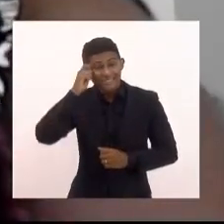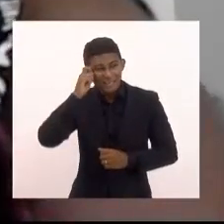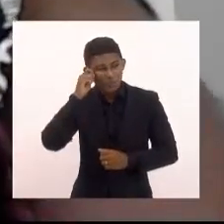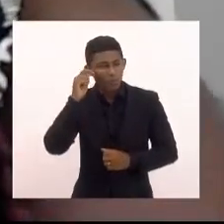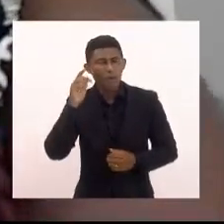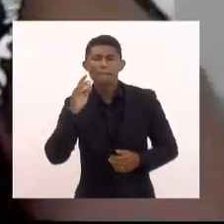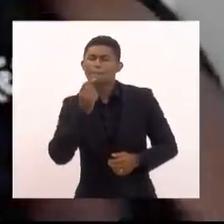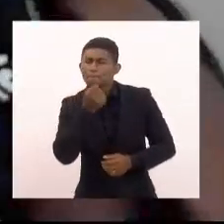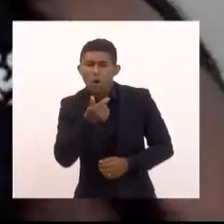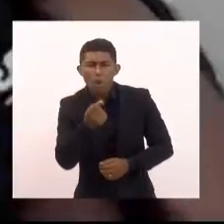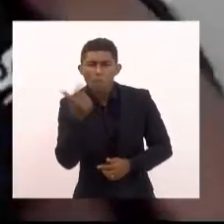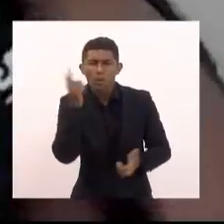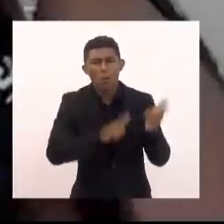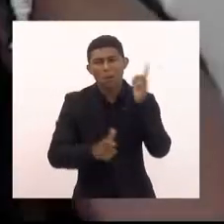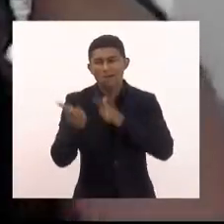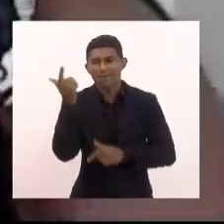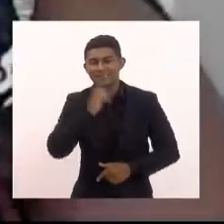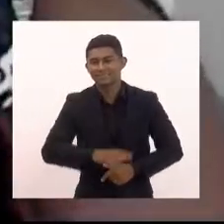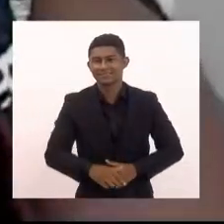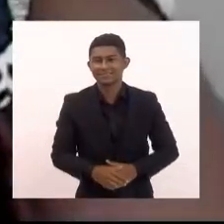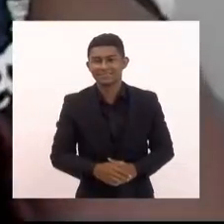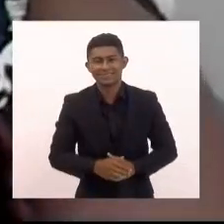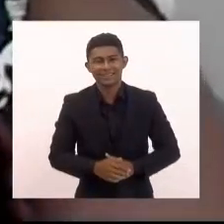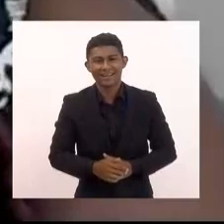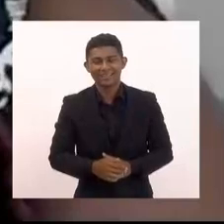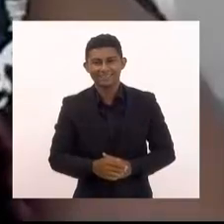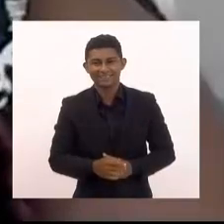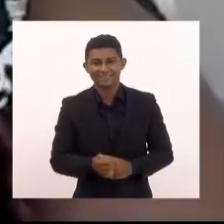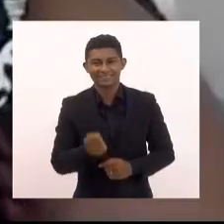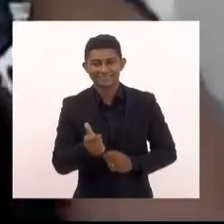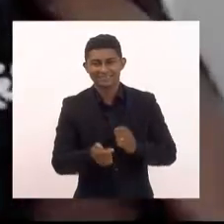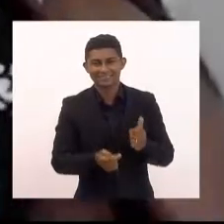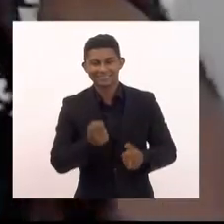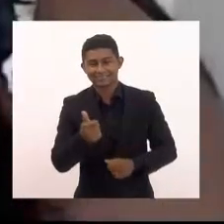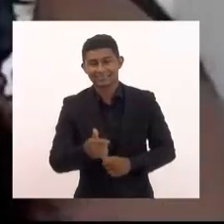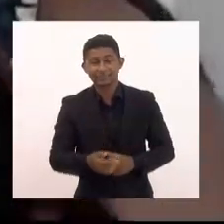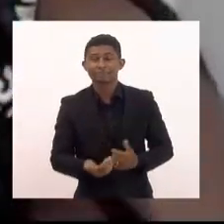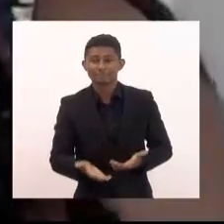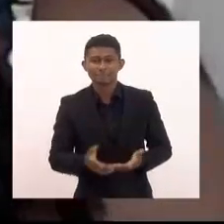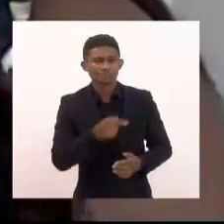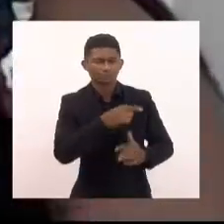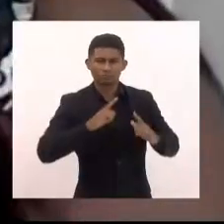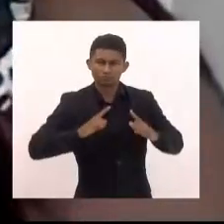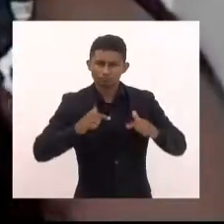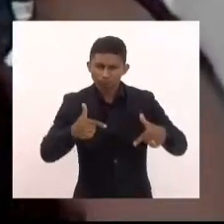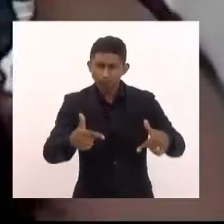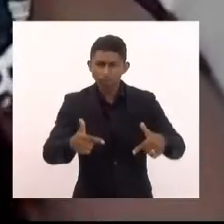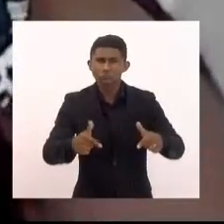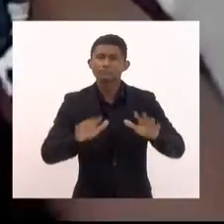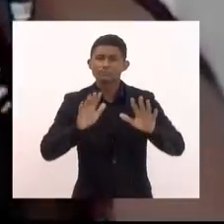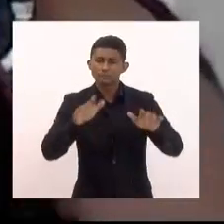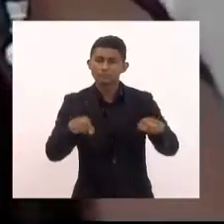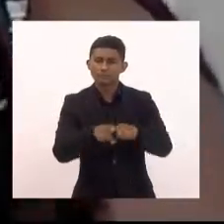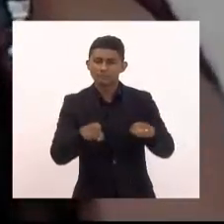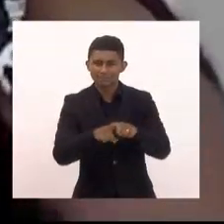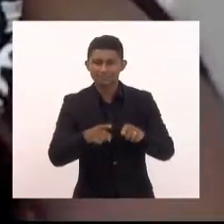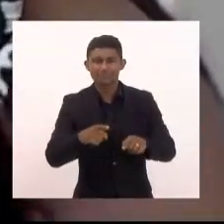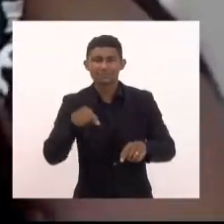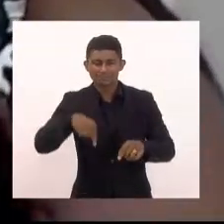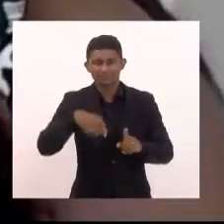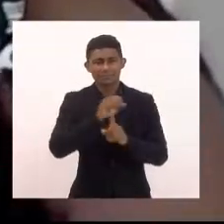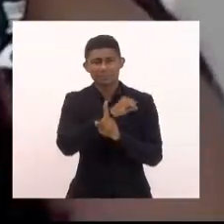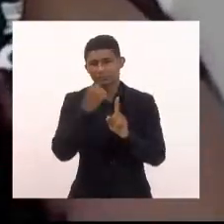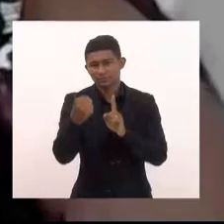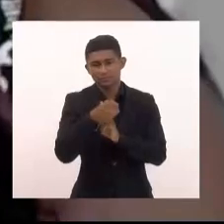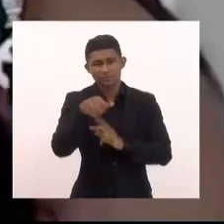chegar. Não porque não tem condição, disposição, mas porque os pontos de partida nessa sociedade,